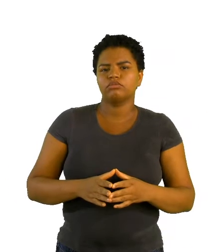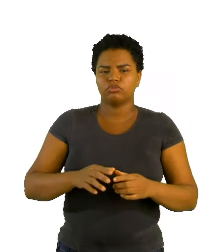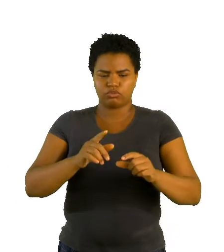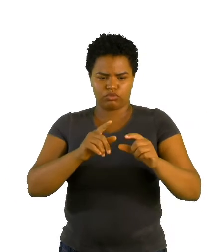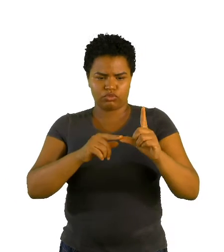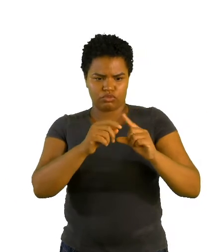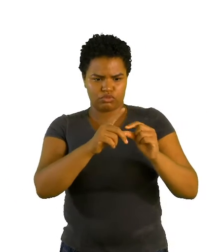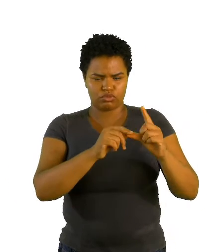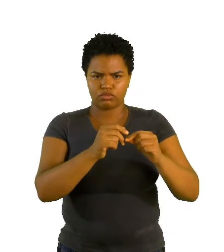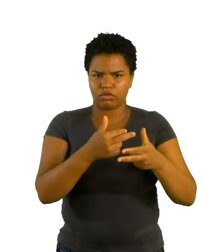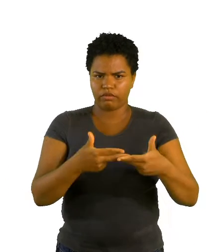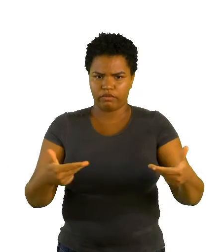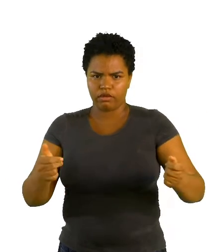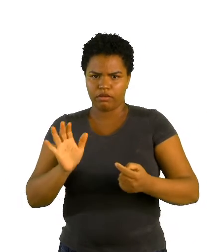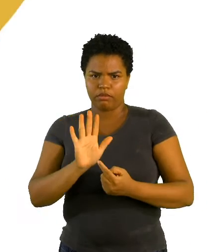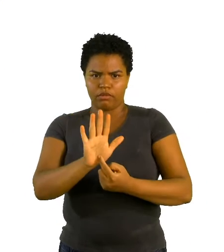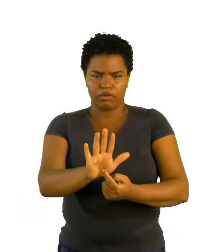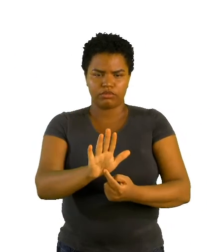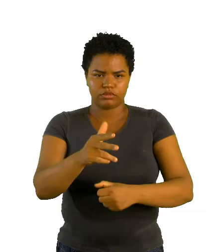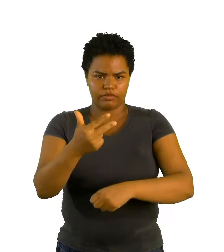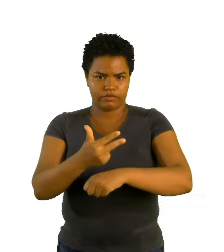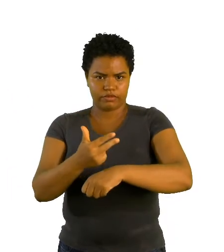apresentar. Vejam o vídeo agora.